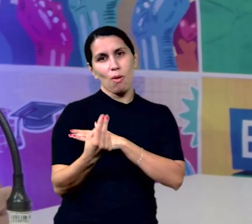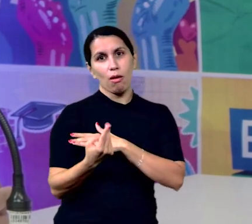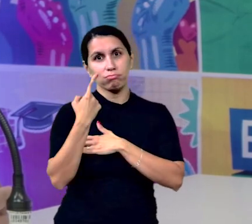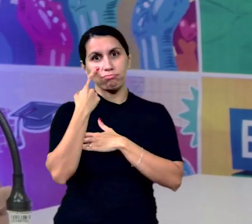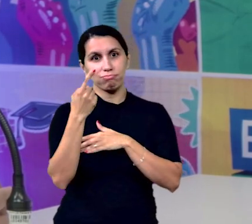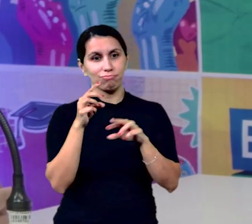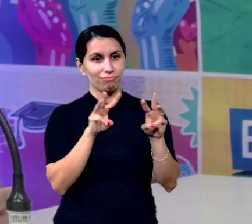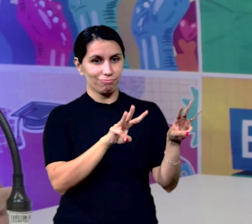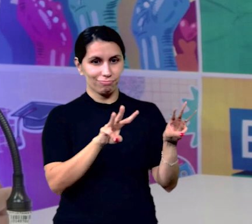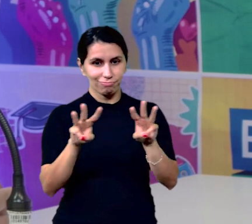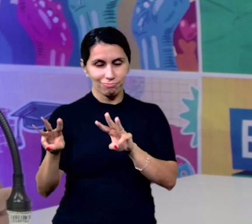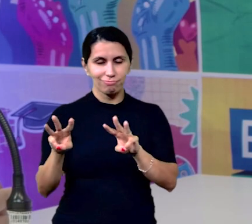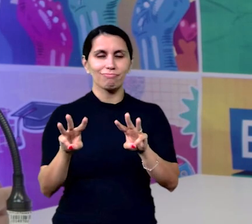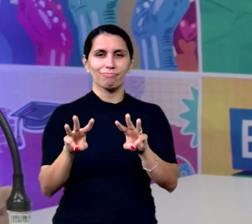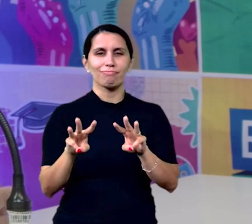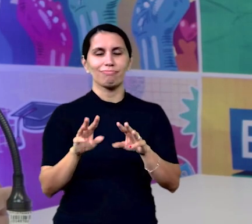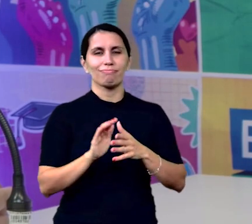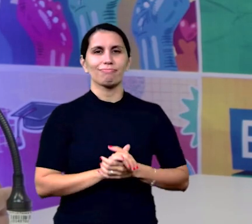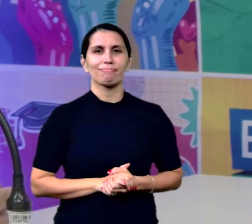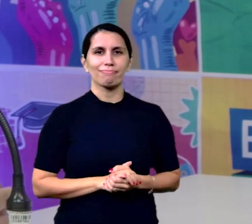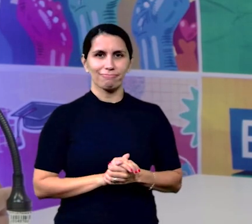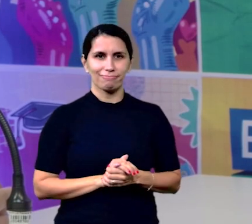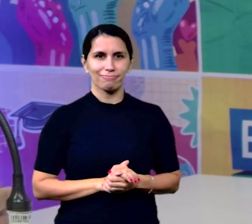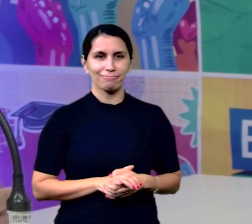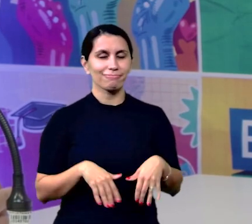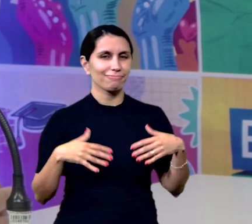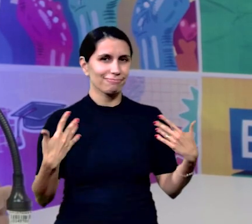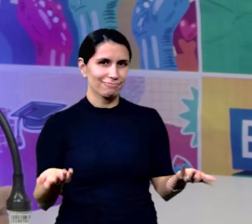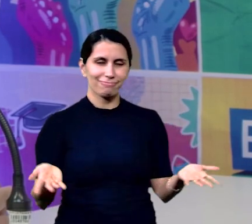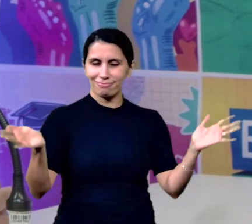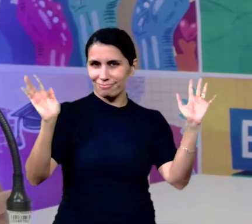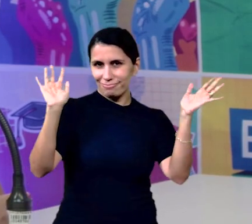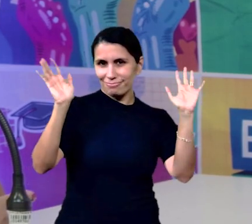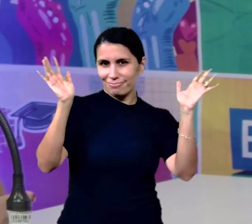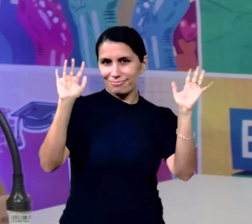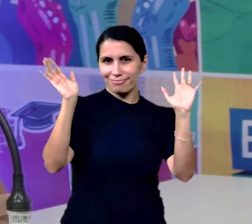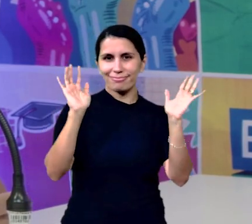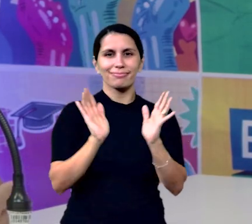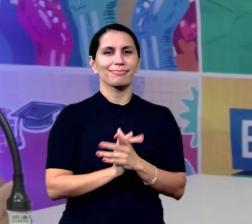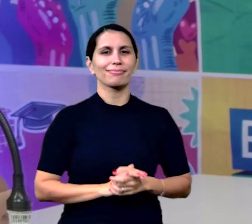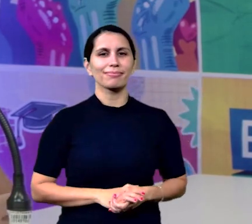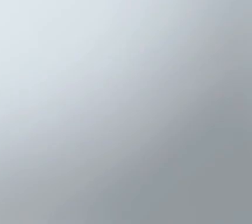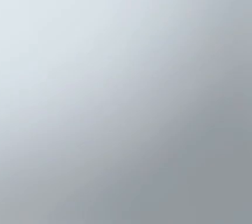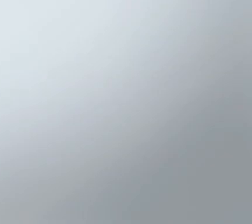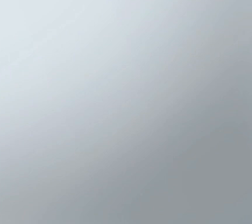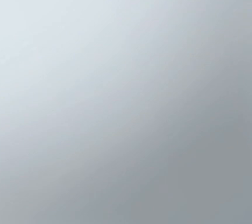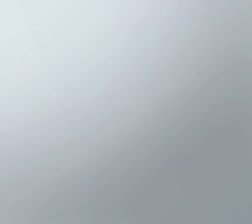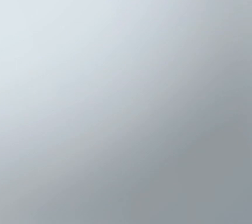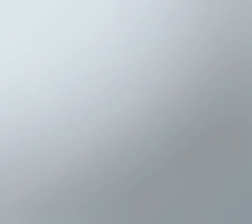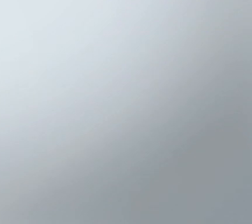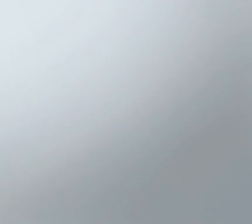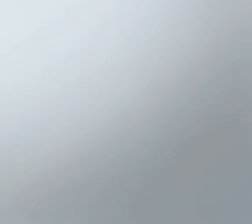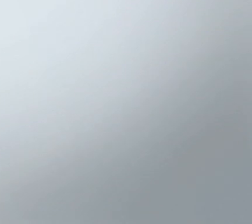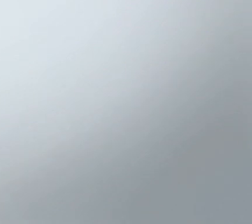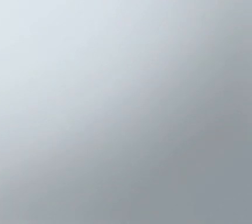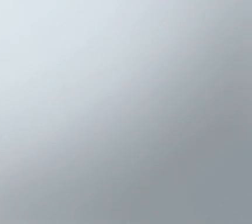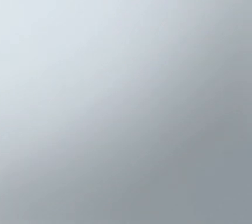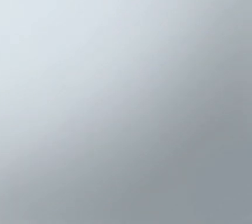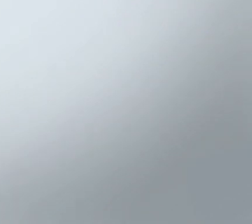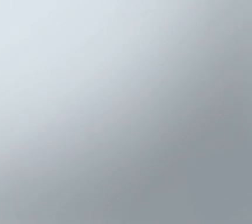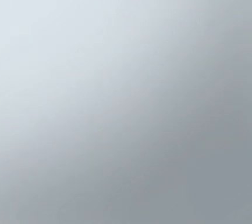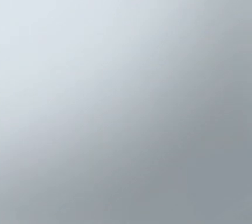acompanhe o nosso site ifb.edu.br. É isso, até mais.